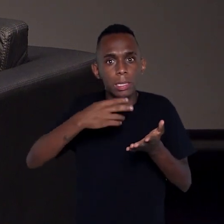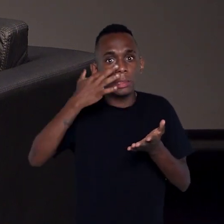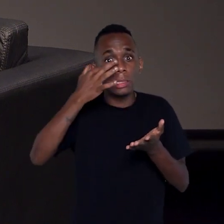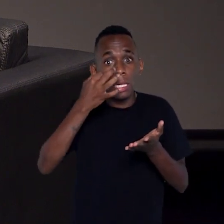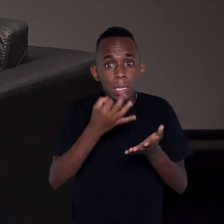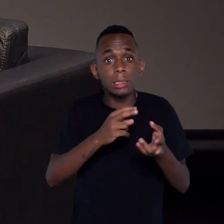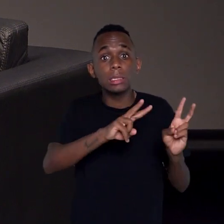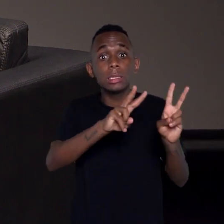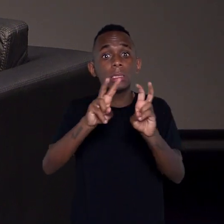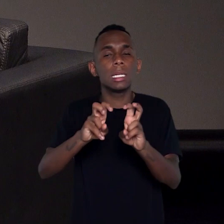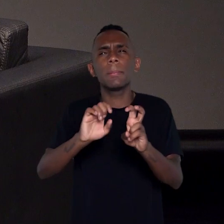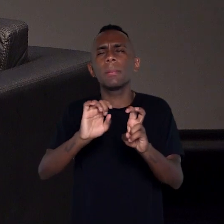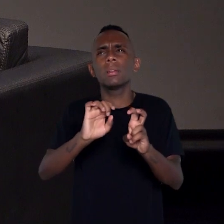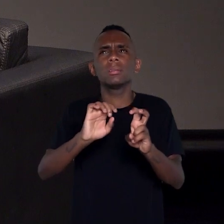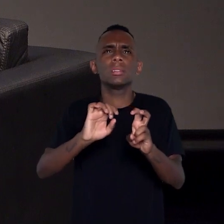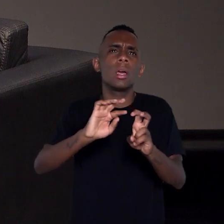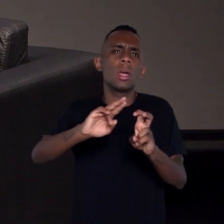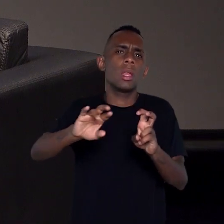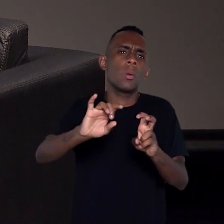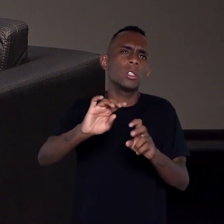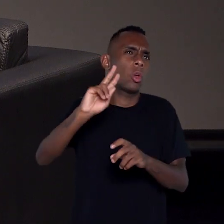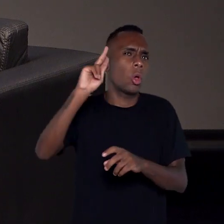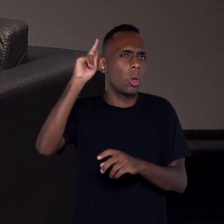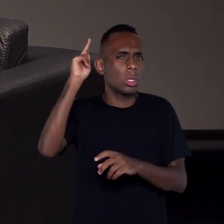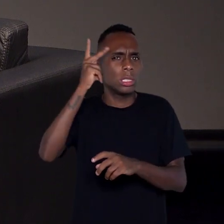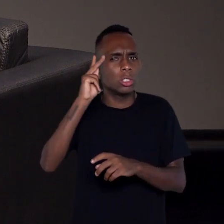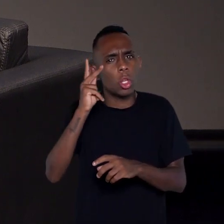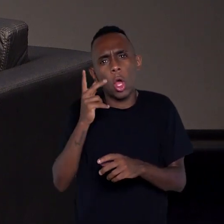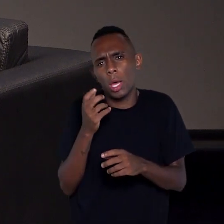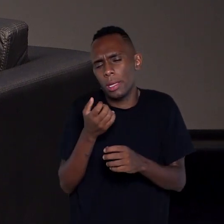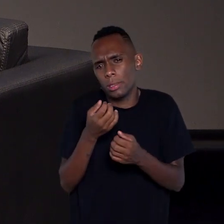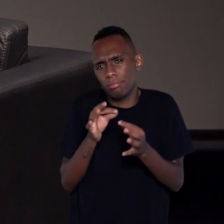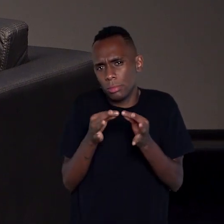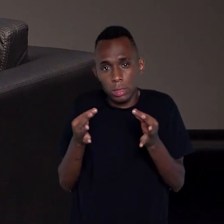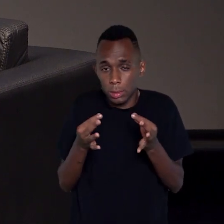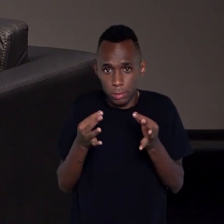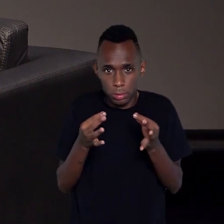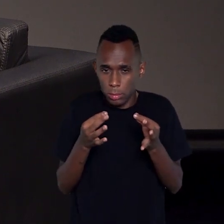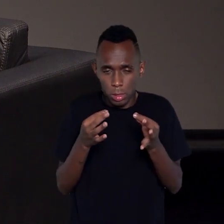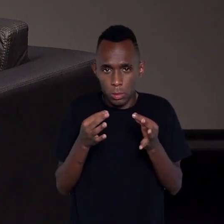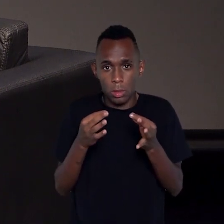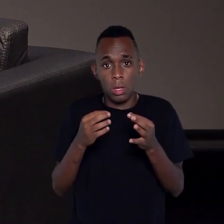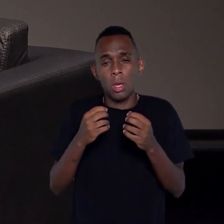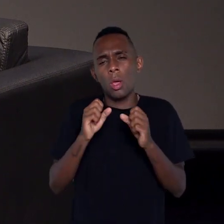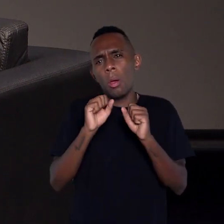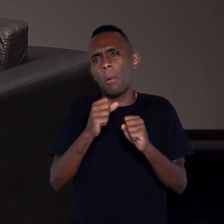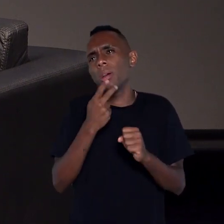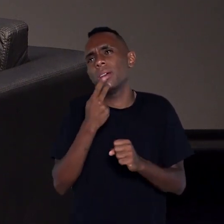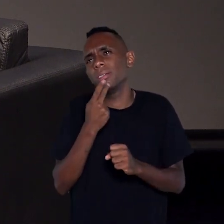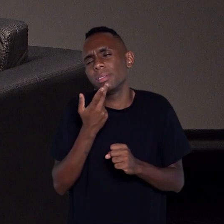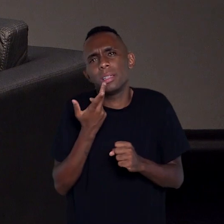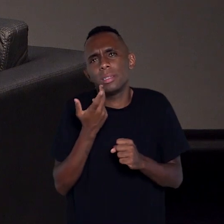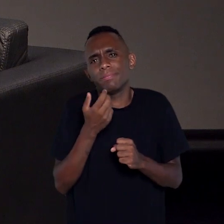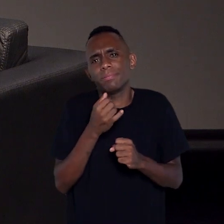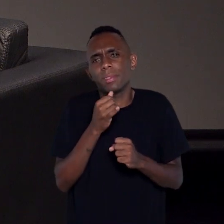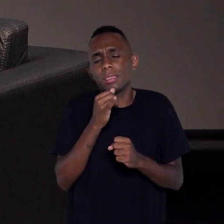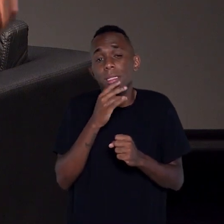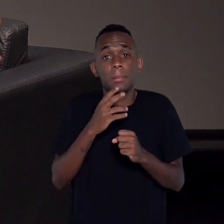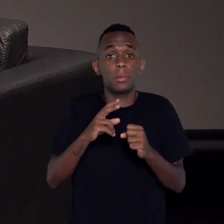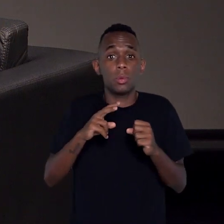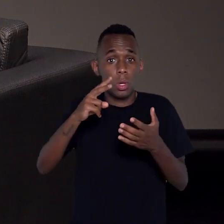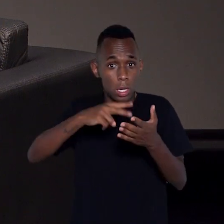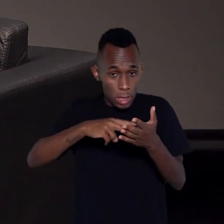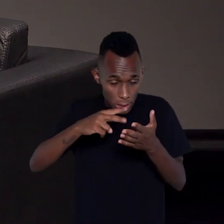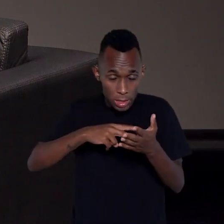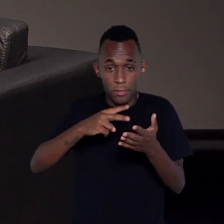e me interessam histórias que não são somente essas histórias, né? Eu posso ler um livro sobre a sociedade japonesa, eu posso ler